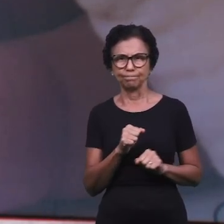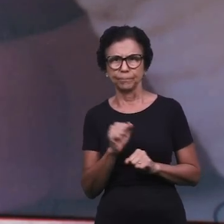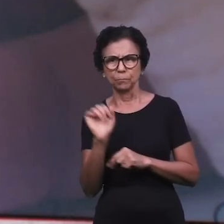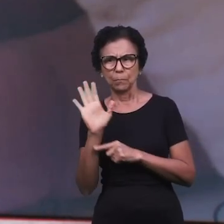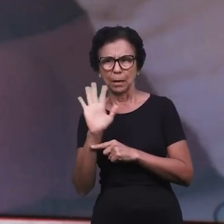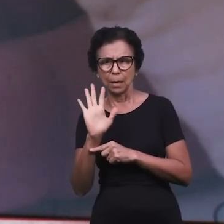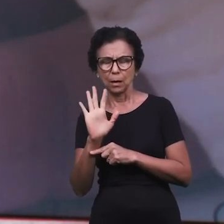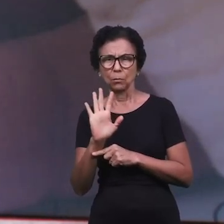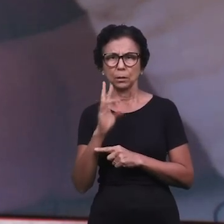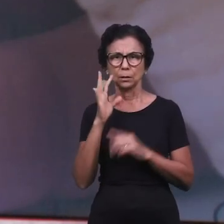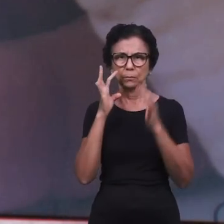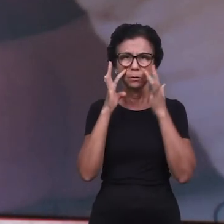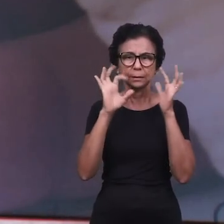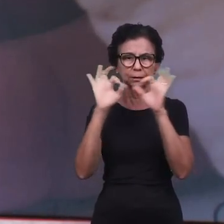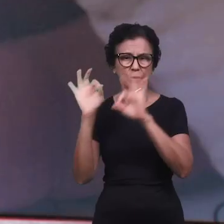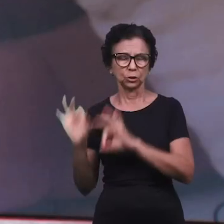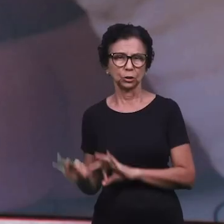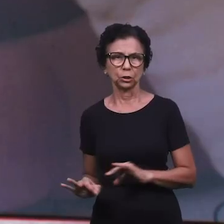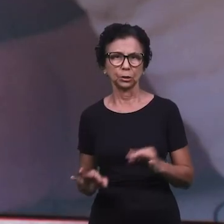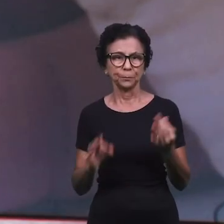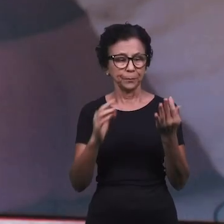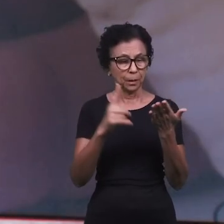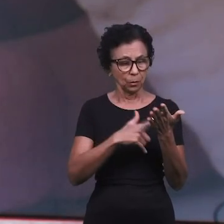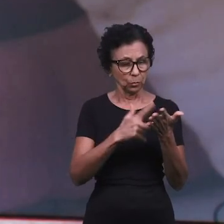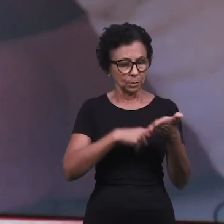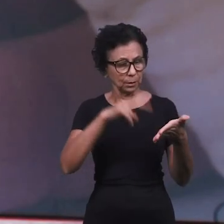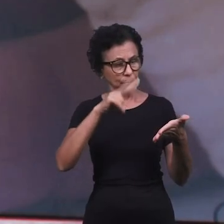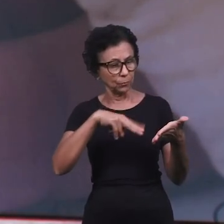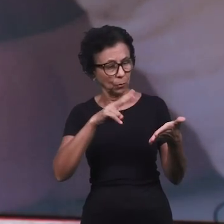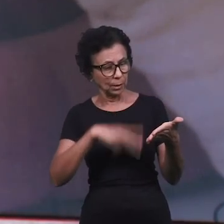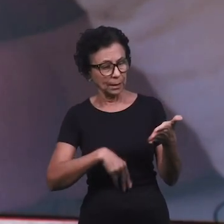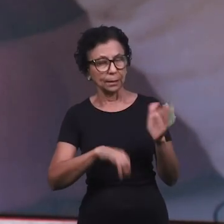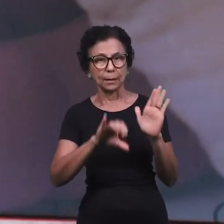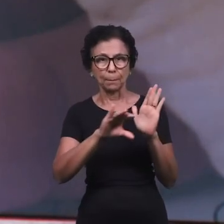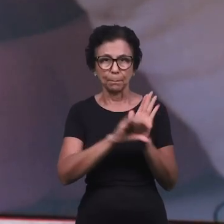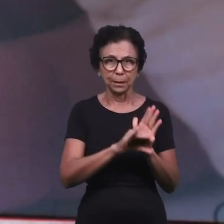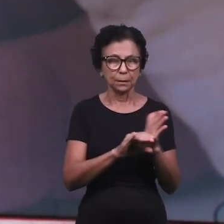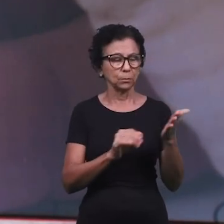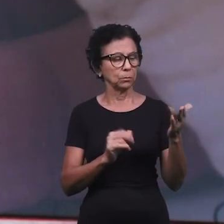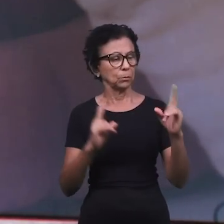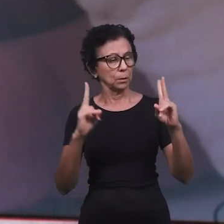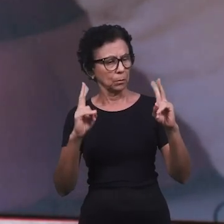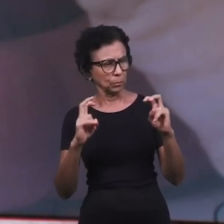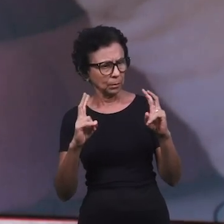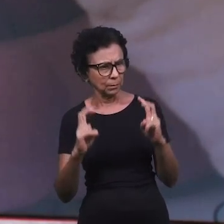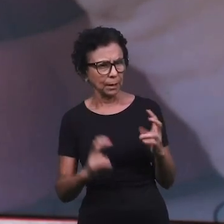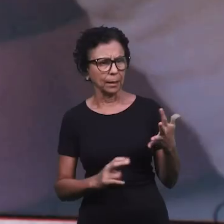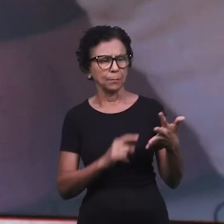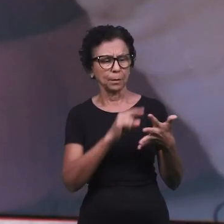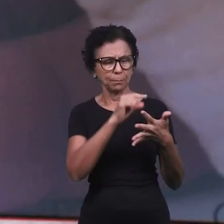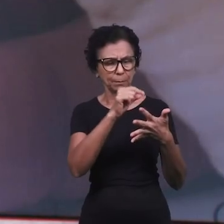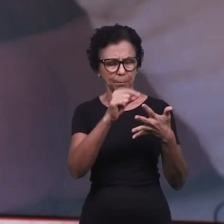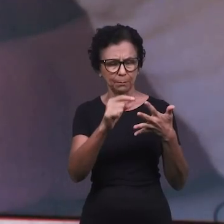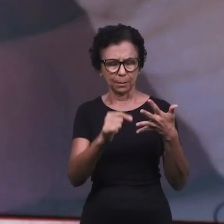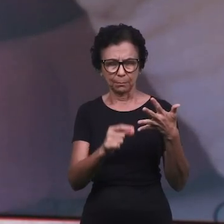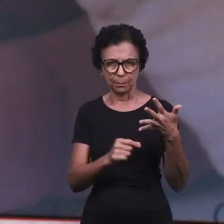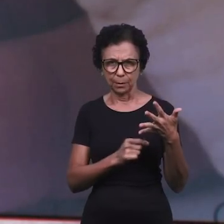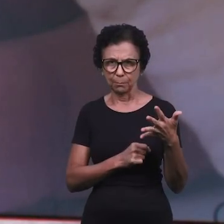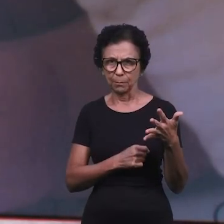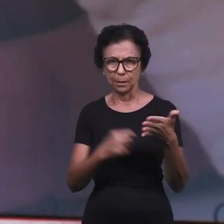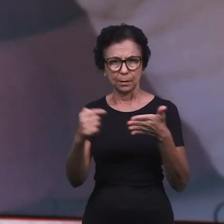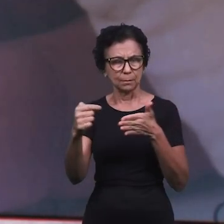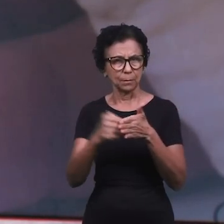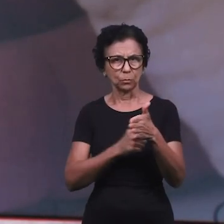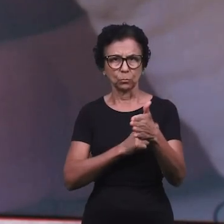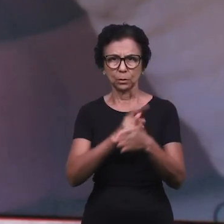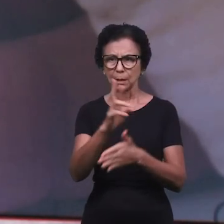apostila digital, eu vou ler um livro, o capítulo que eu vou estudar é esse, o tema que eu vou estudar é esse, as questões que eu vou resolver já estão